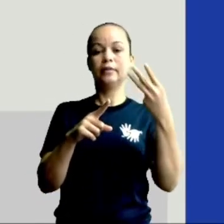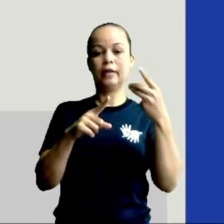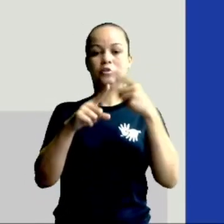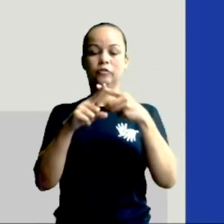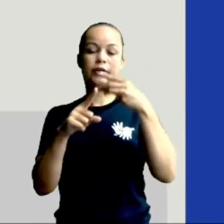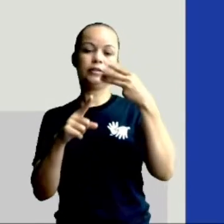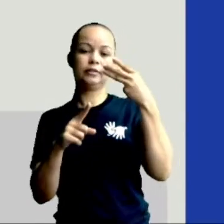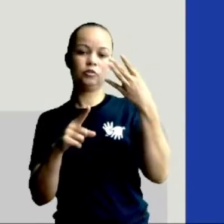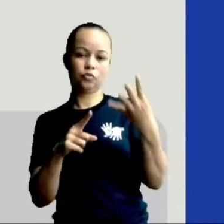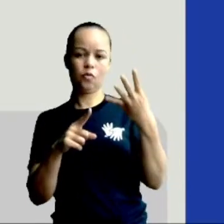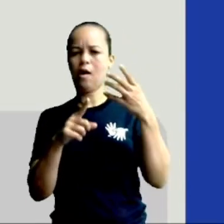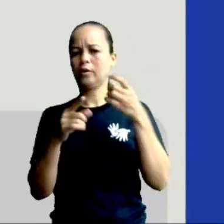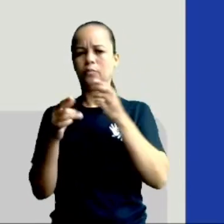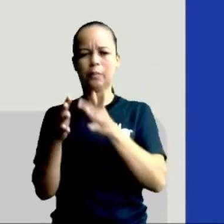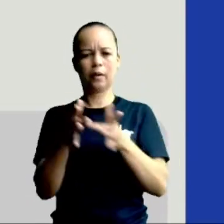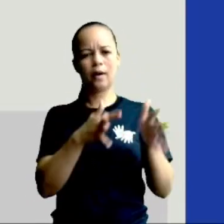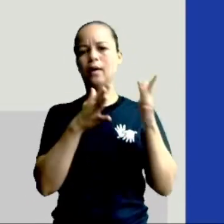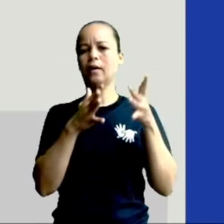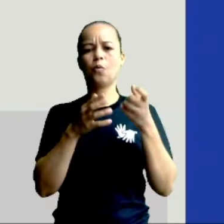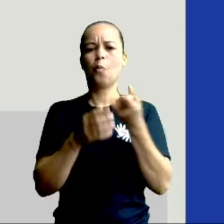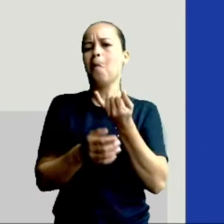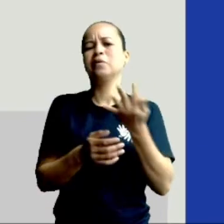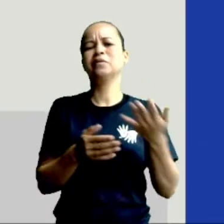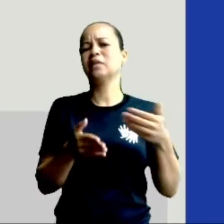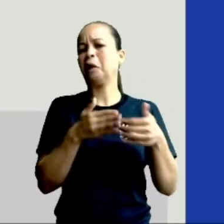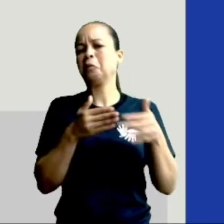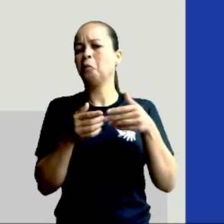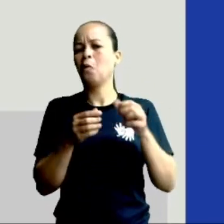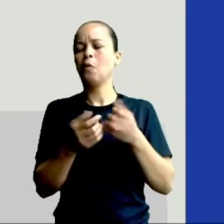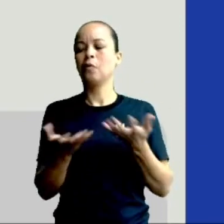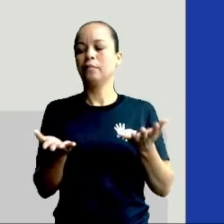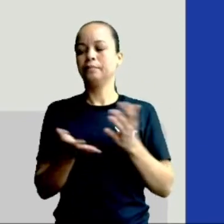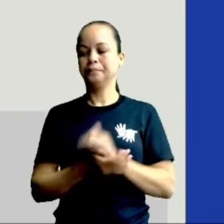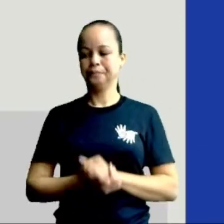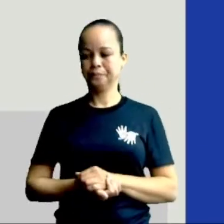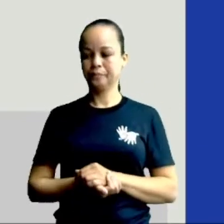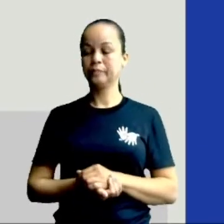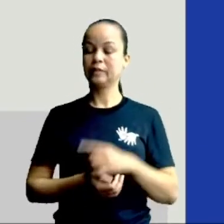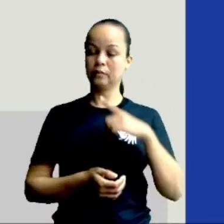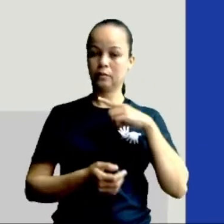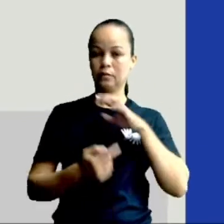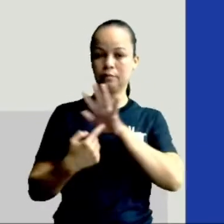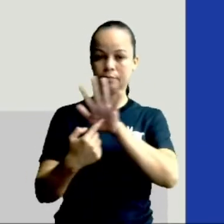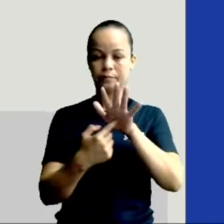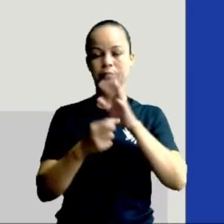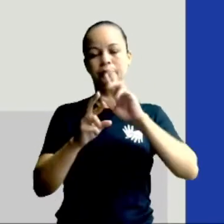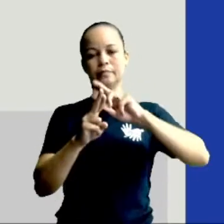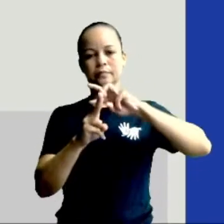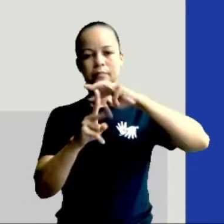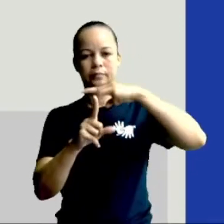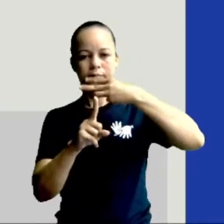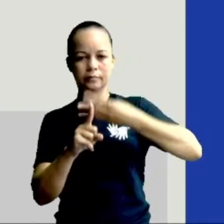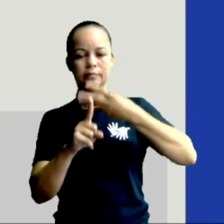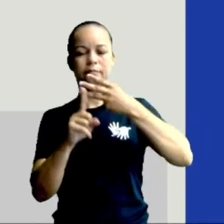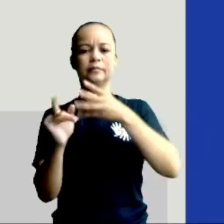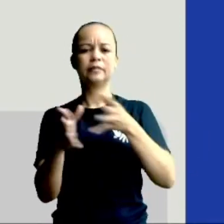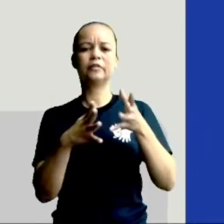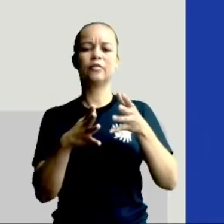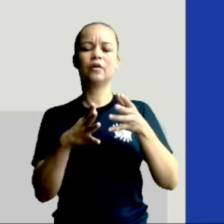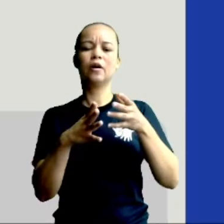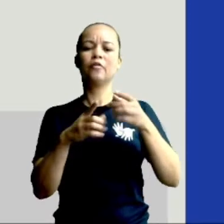qualquer outra quantidade, ok? E aí eu tenho o quê? A representação do triplo é vezes 3, lembra lá